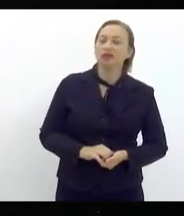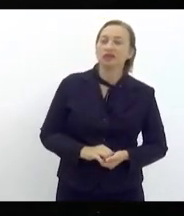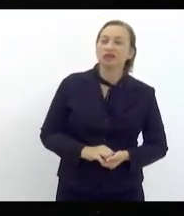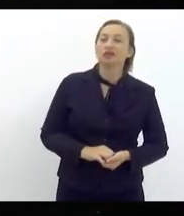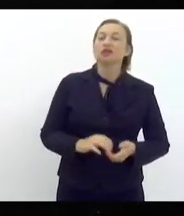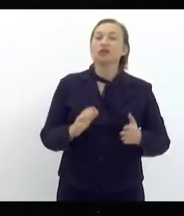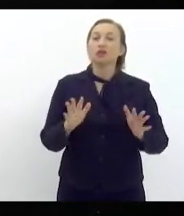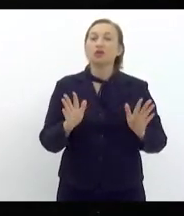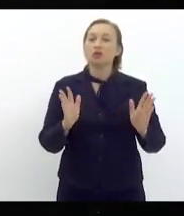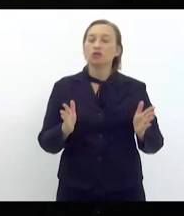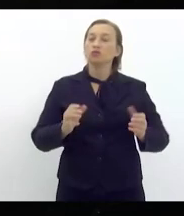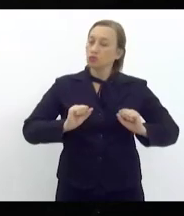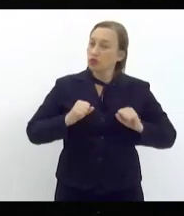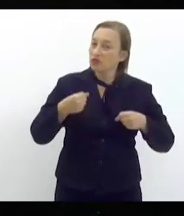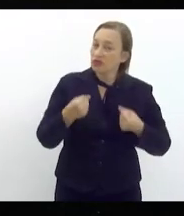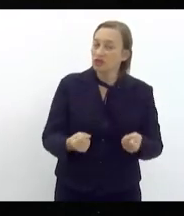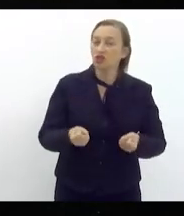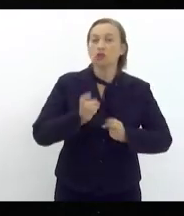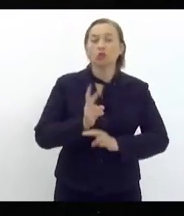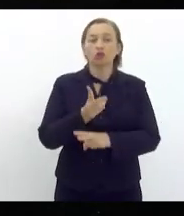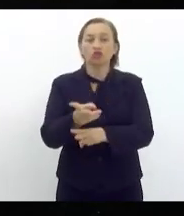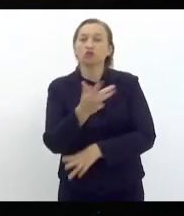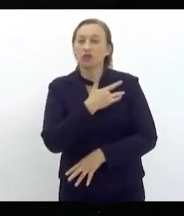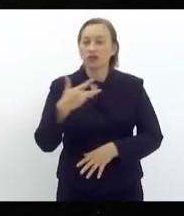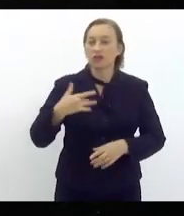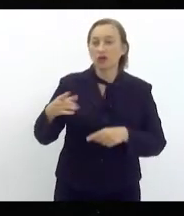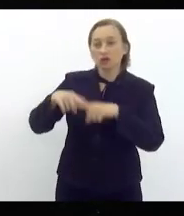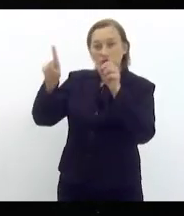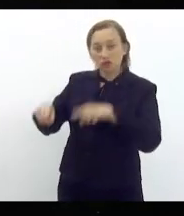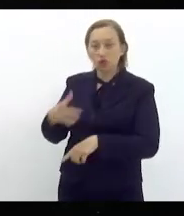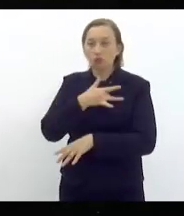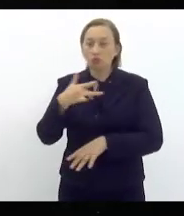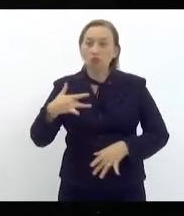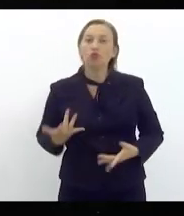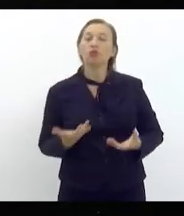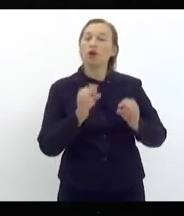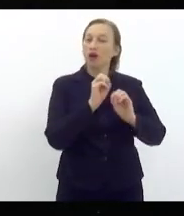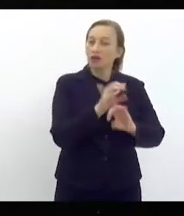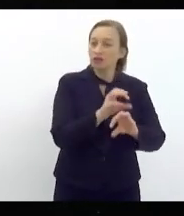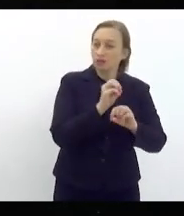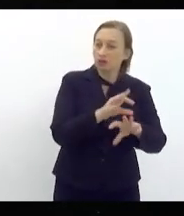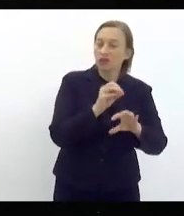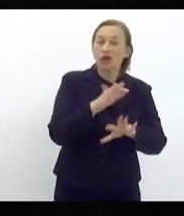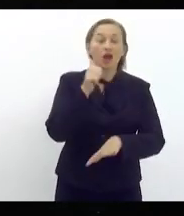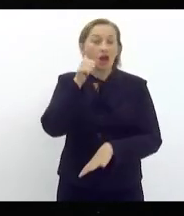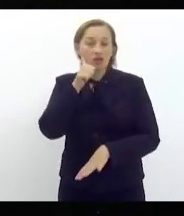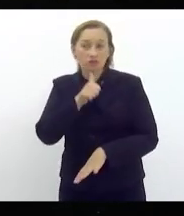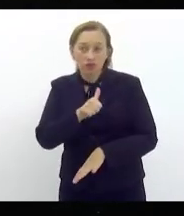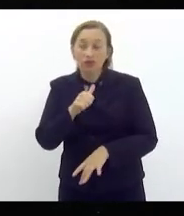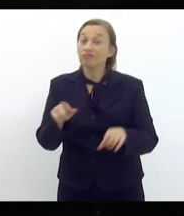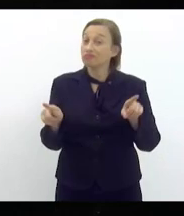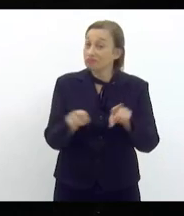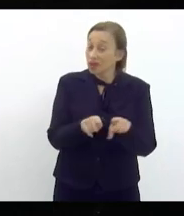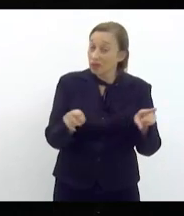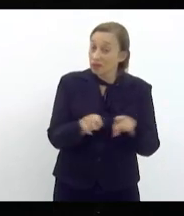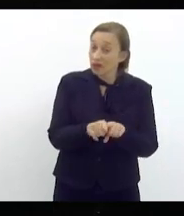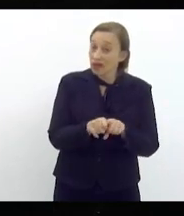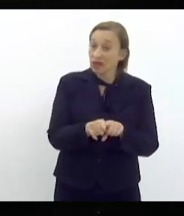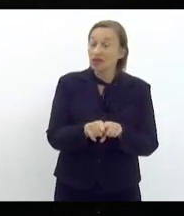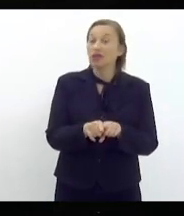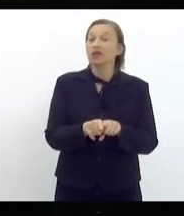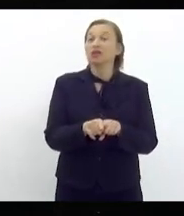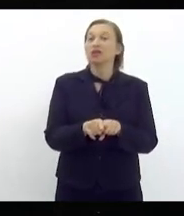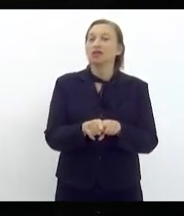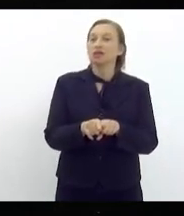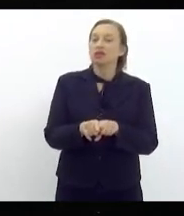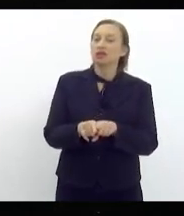Então, continuo defendendo a saúde, os servidores públicos, a educação, as mulheres, e também, de um tempo para cá,